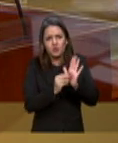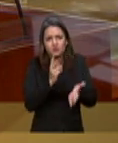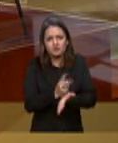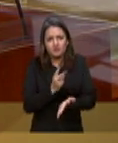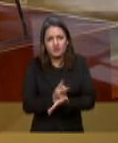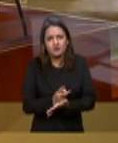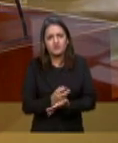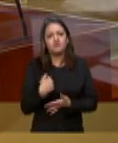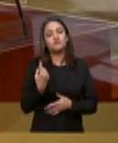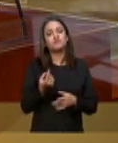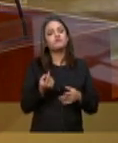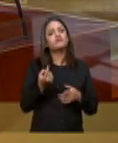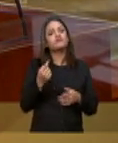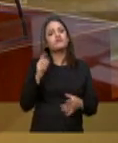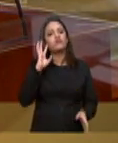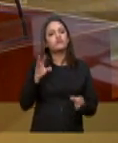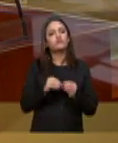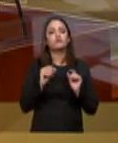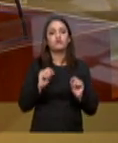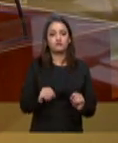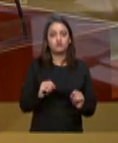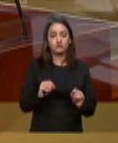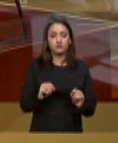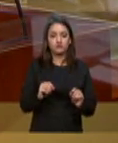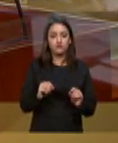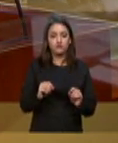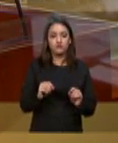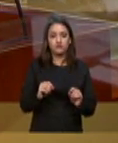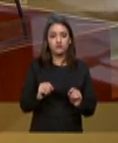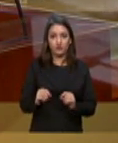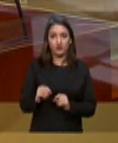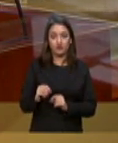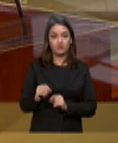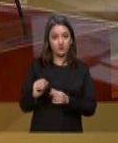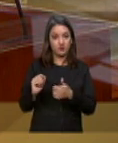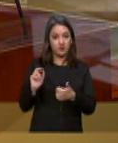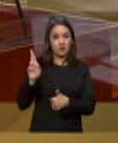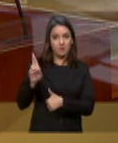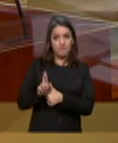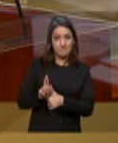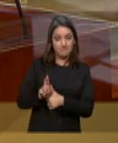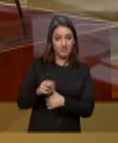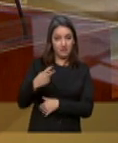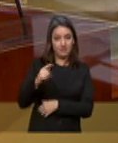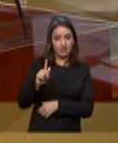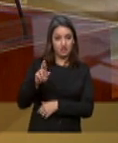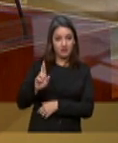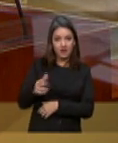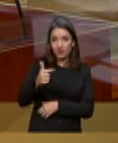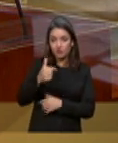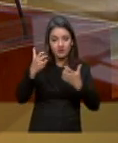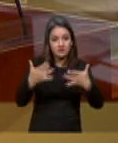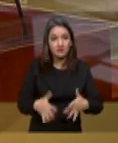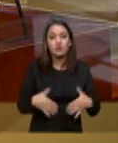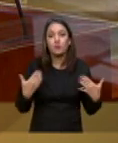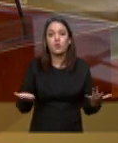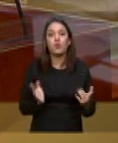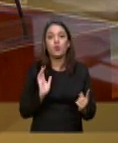entendemos que a requerente, a ilustre requerente, ela também não consegue apontar motivos pelos quais a lei deve ser